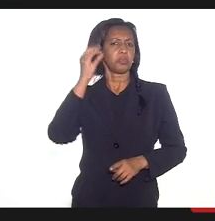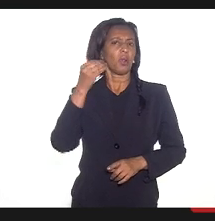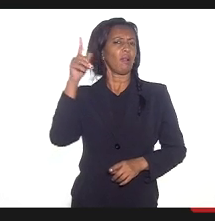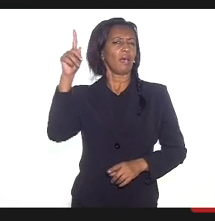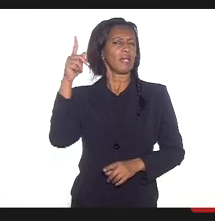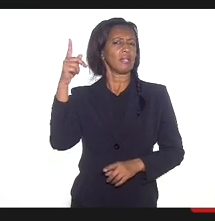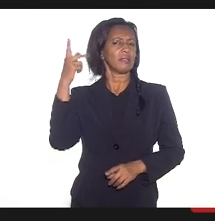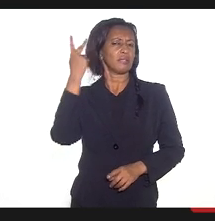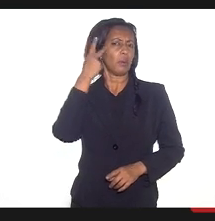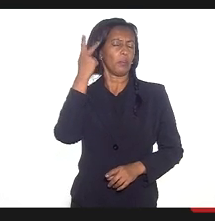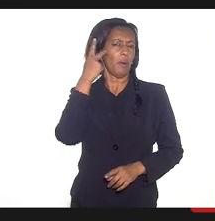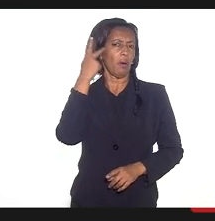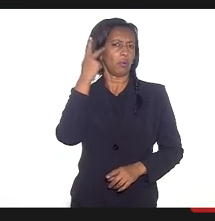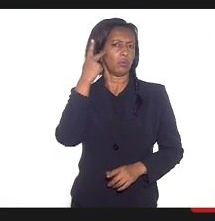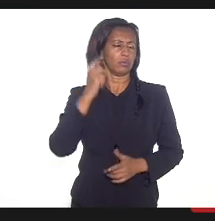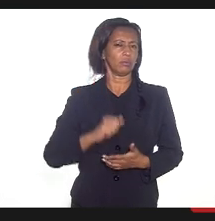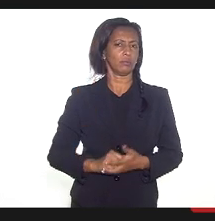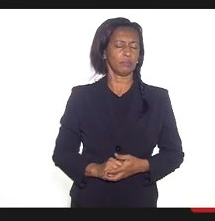Paulo,